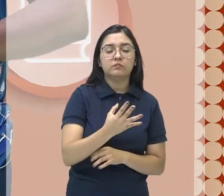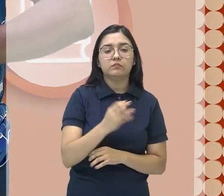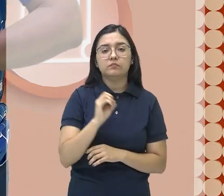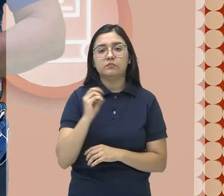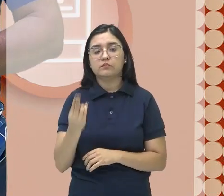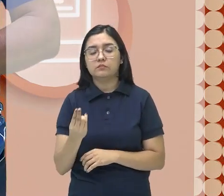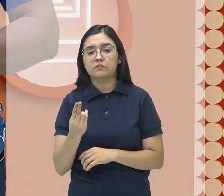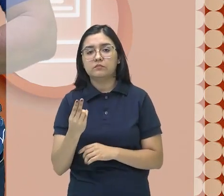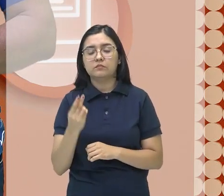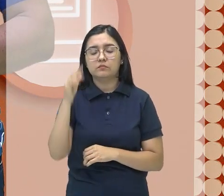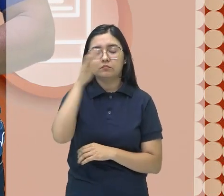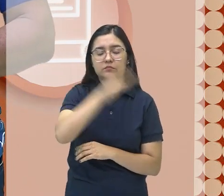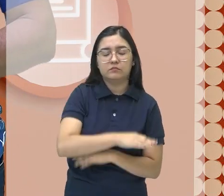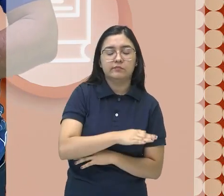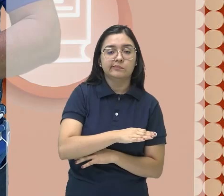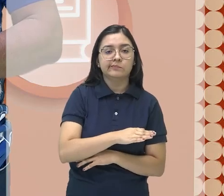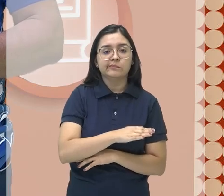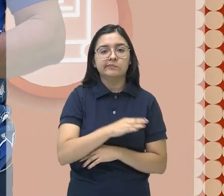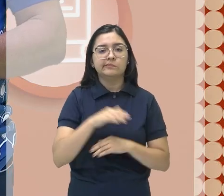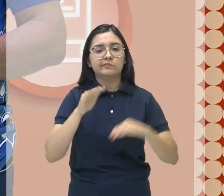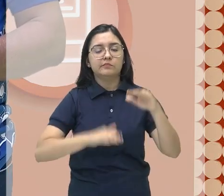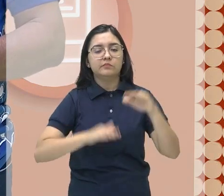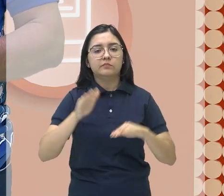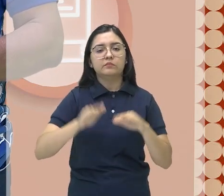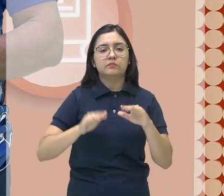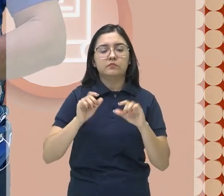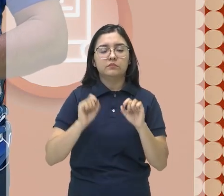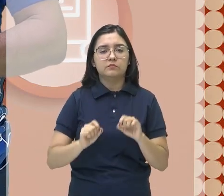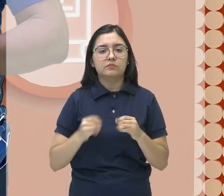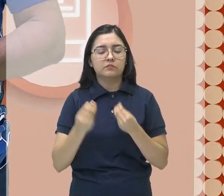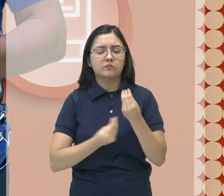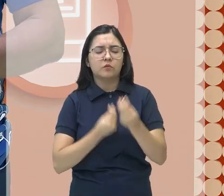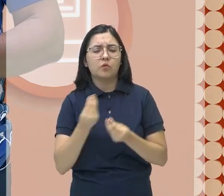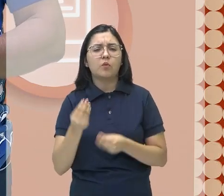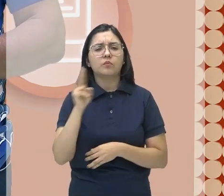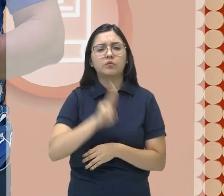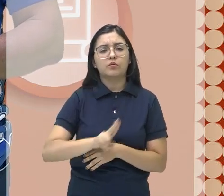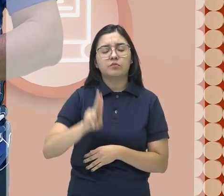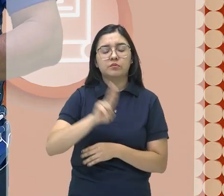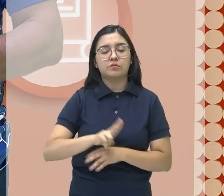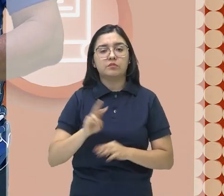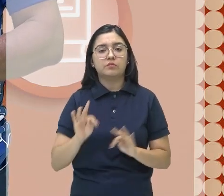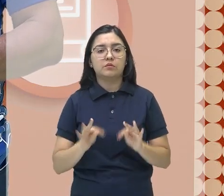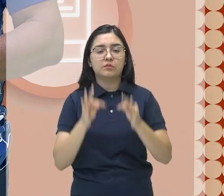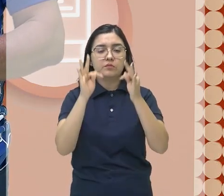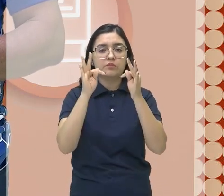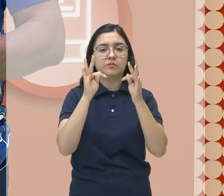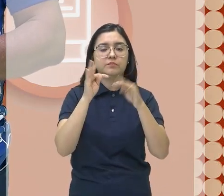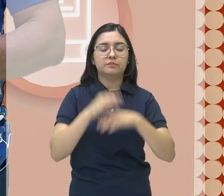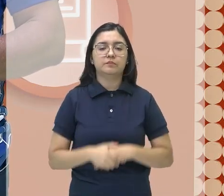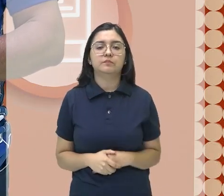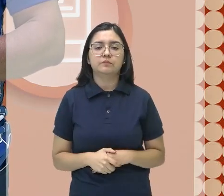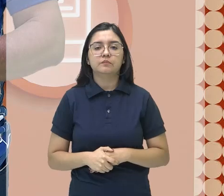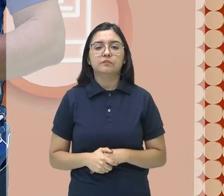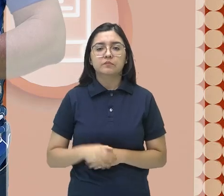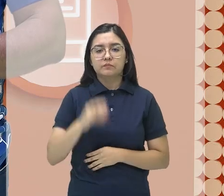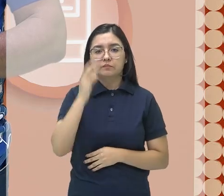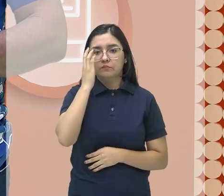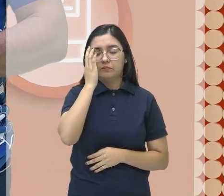mal. Dependendo, né, de como é que está sendo utilizada aquela tecnologia.